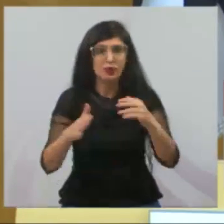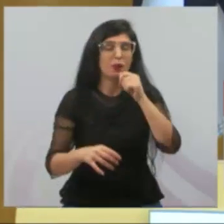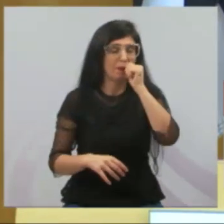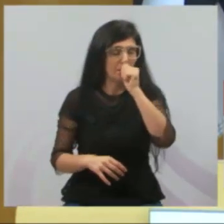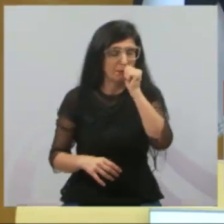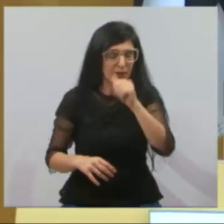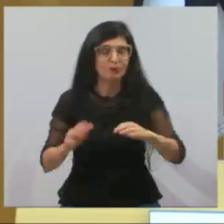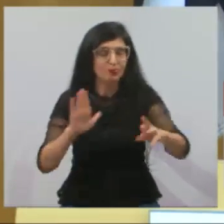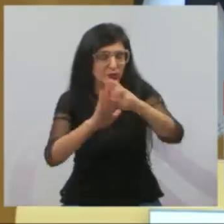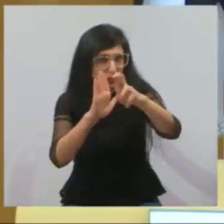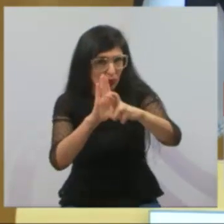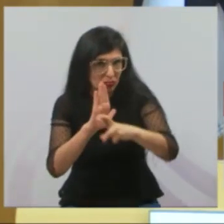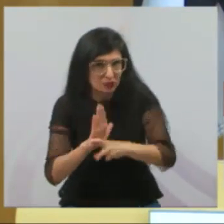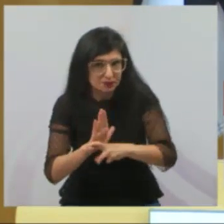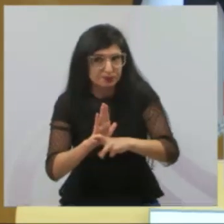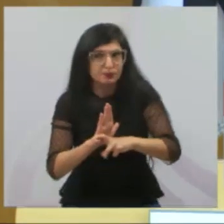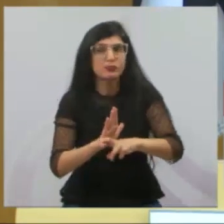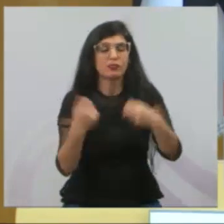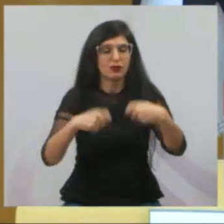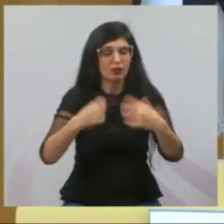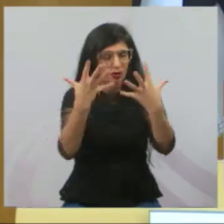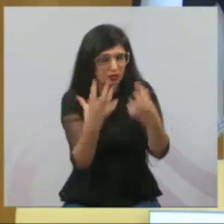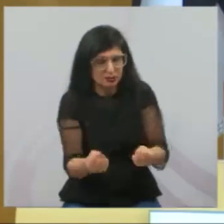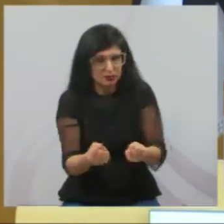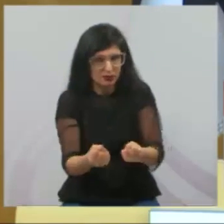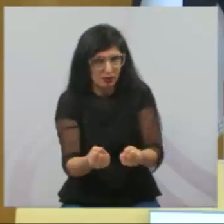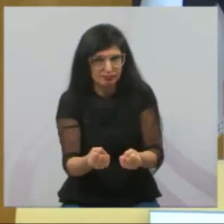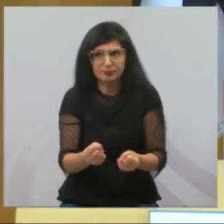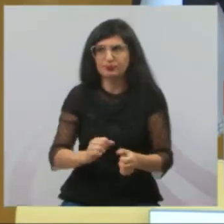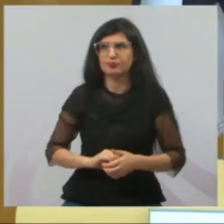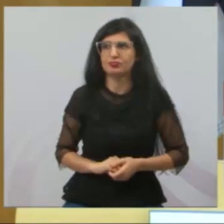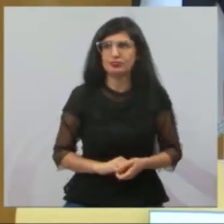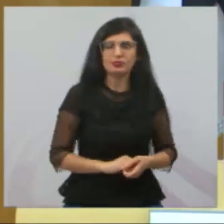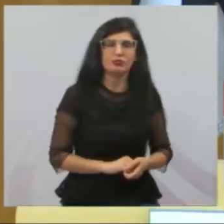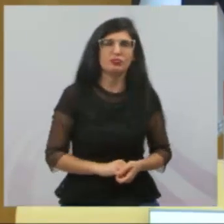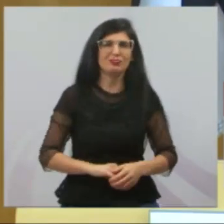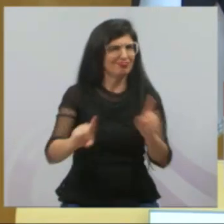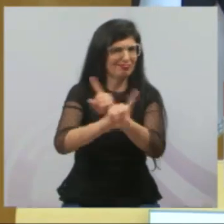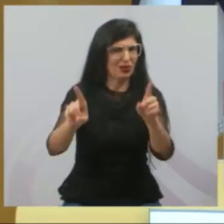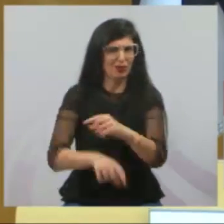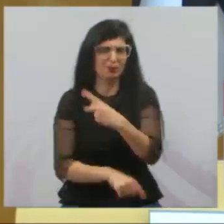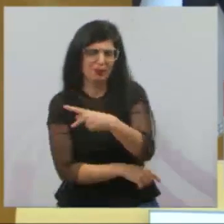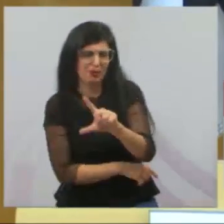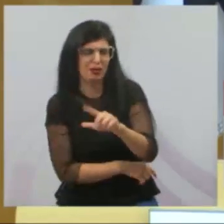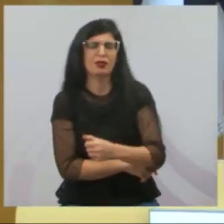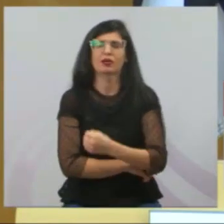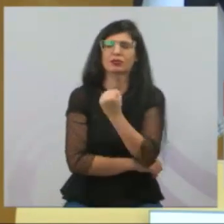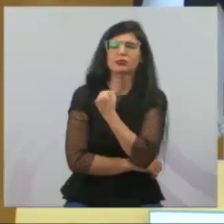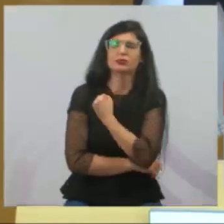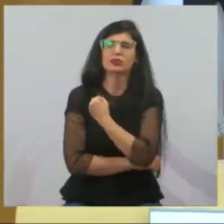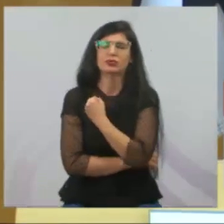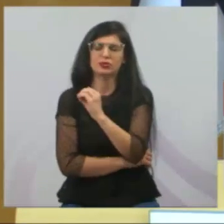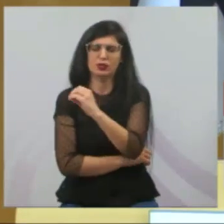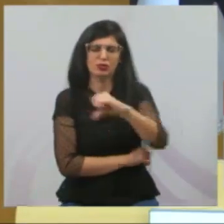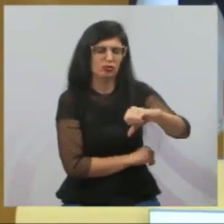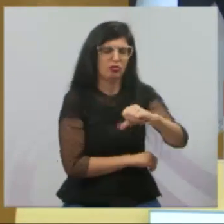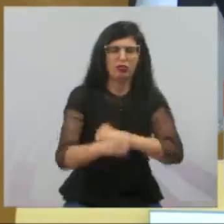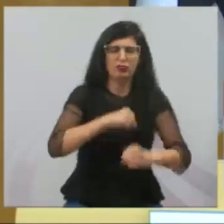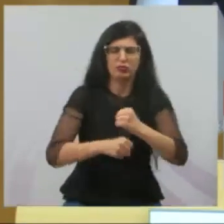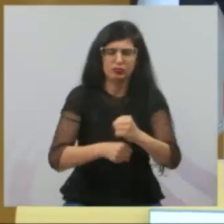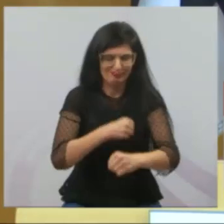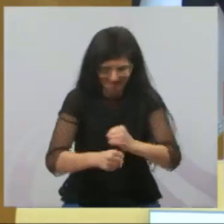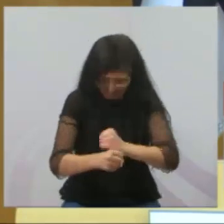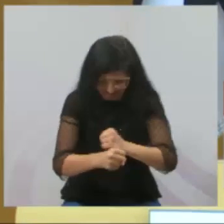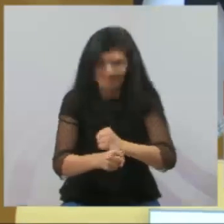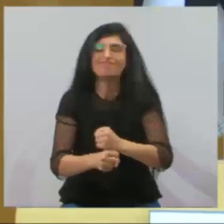supracitado, acate a decisão e, sendo assim, não sancione a PLE número 09/2020, uma vez que se